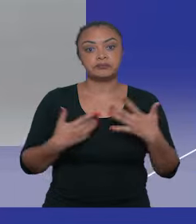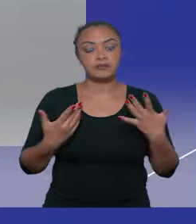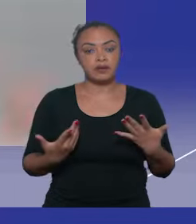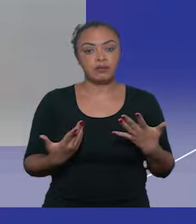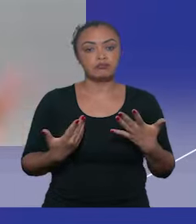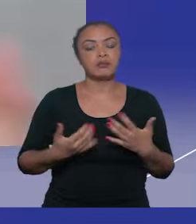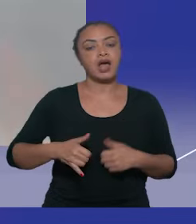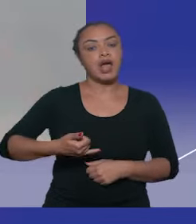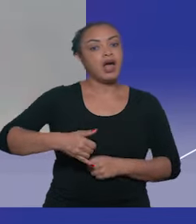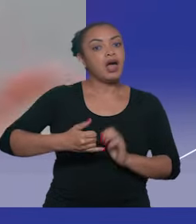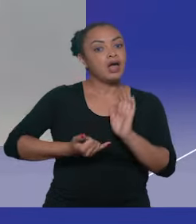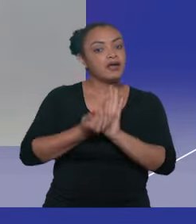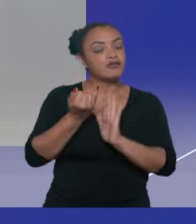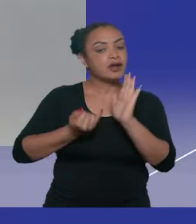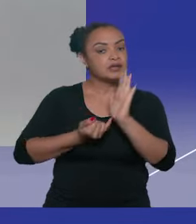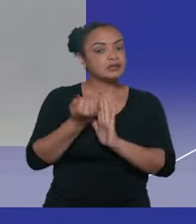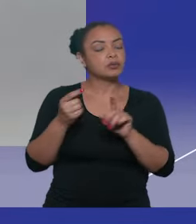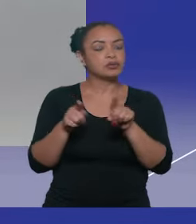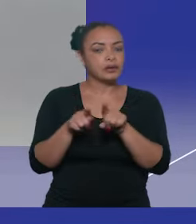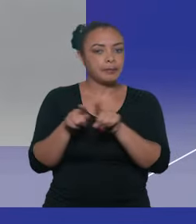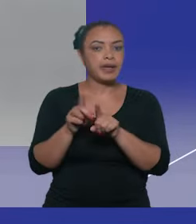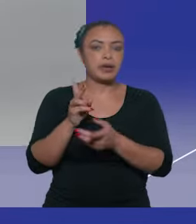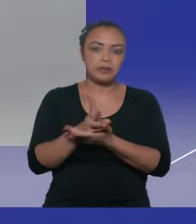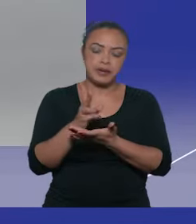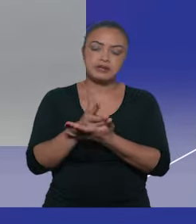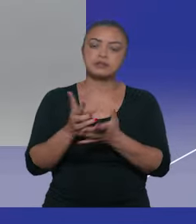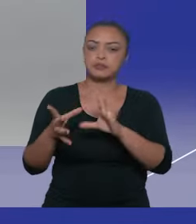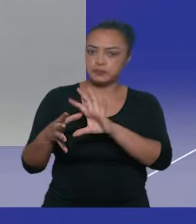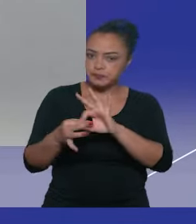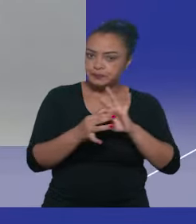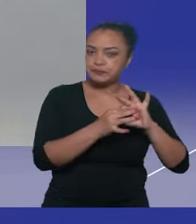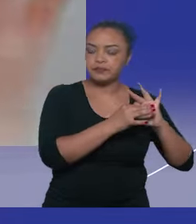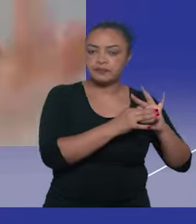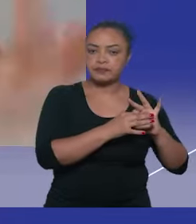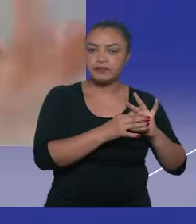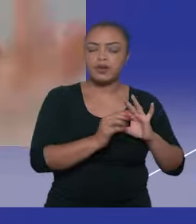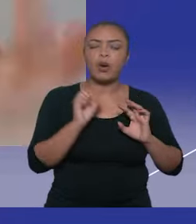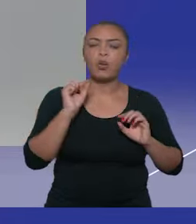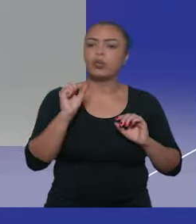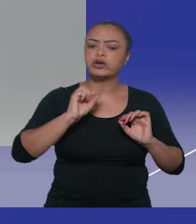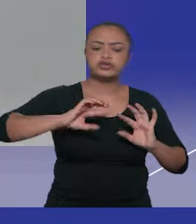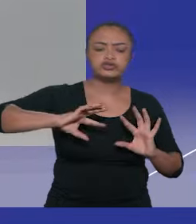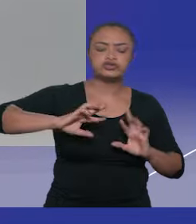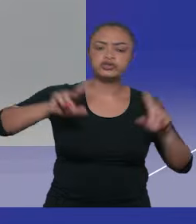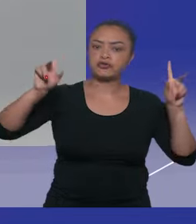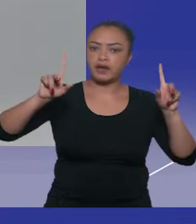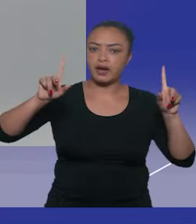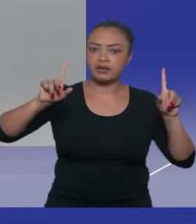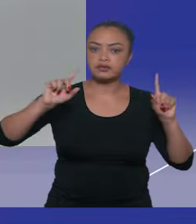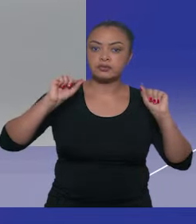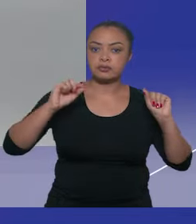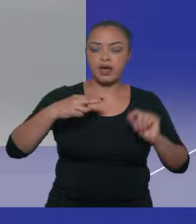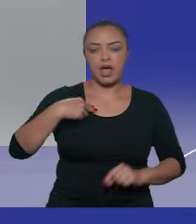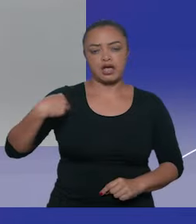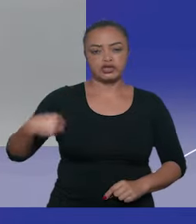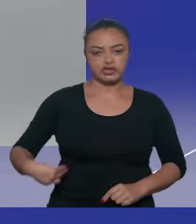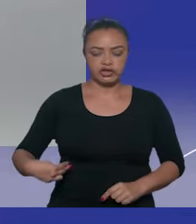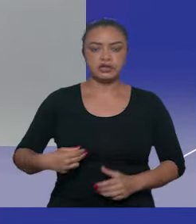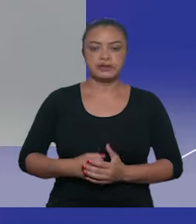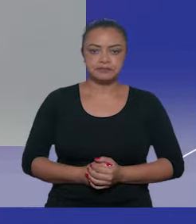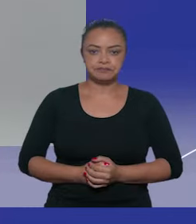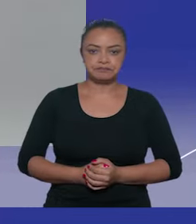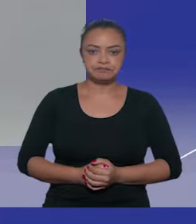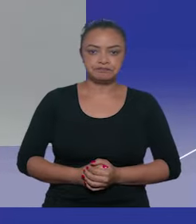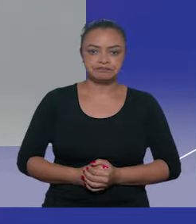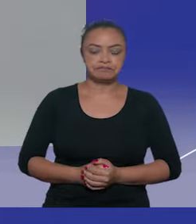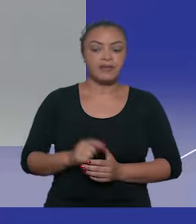a inflação lá está seguindo mais ou menos esse mesmo contexto, né? O que está de diferente no mundo? A China, basicamente, é o país